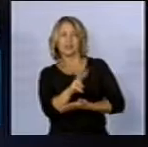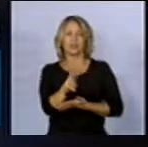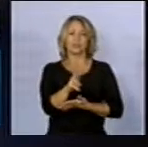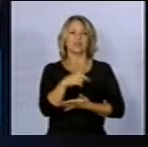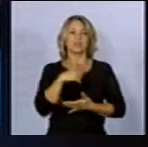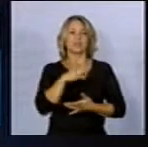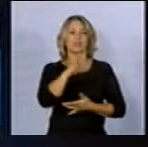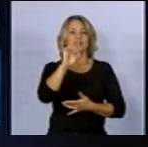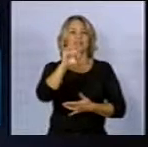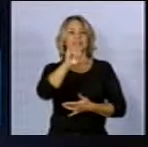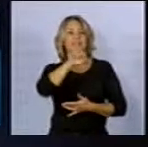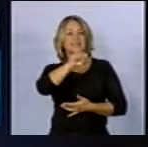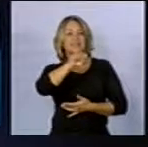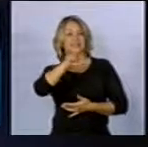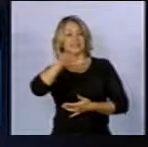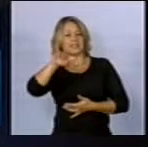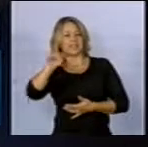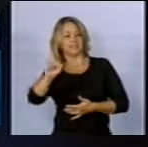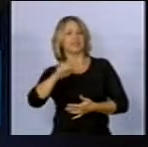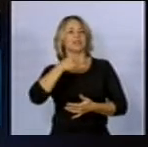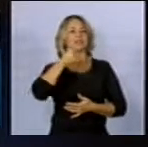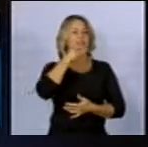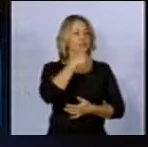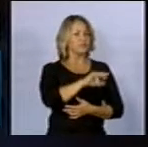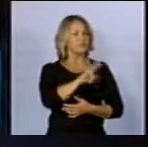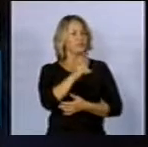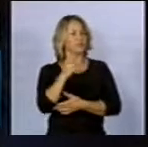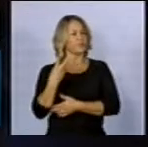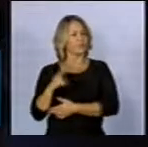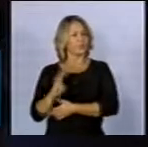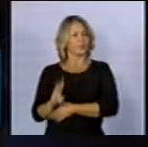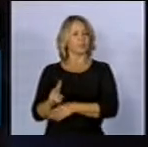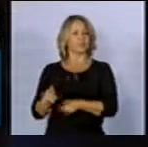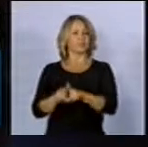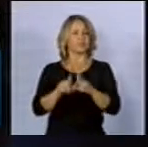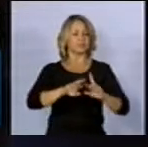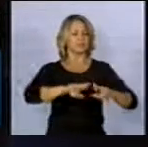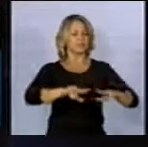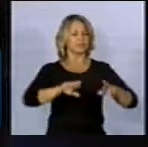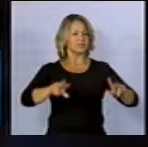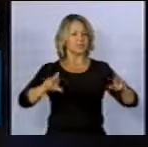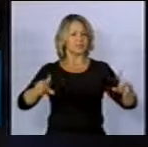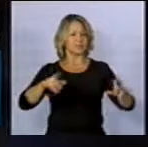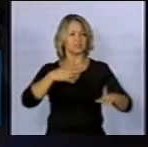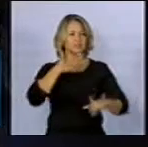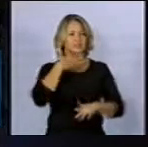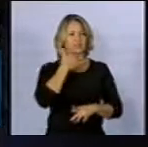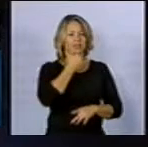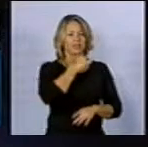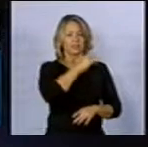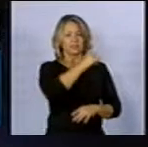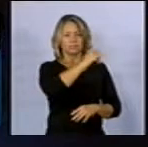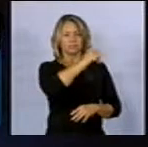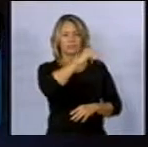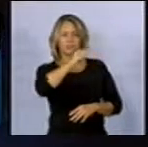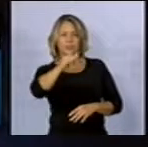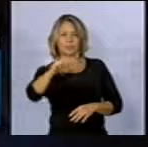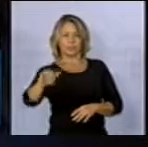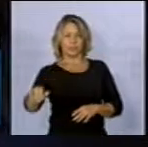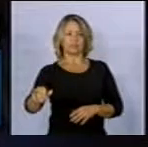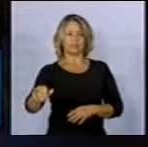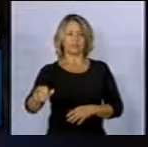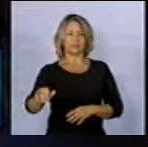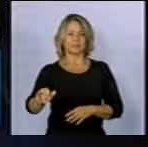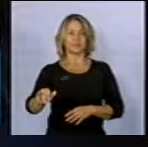Tesla nós falamos em volts nós falamos em meves nós falamos em milices nós falamos em rads nós falamos em